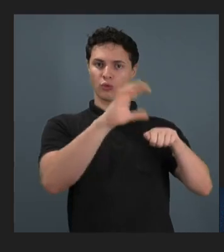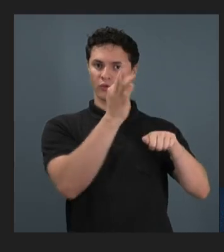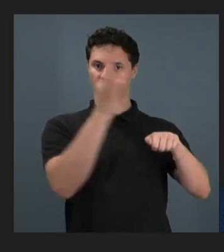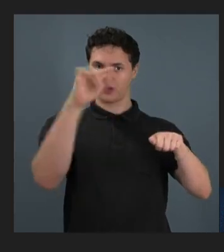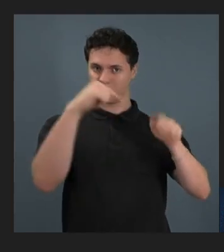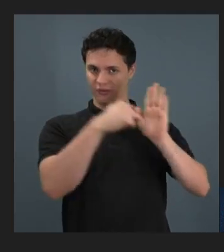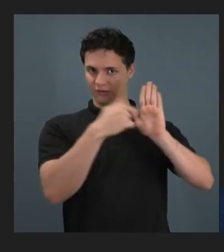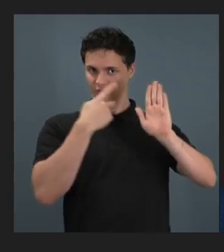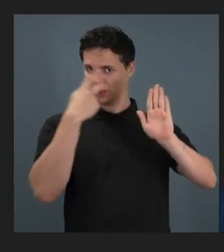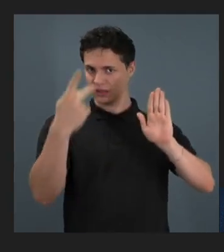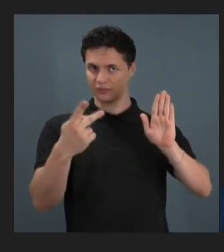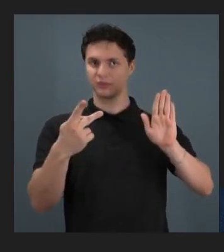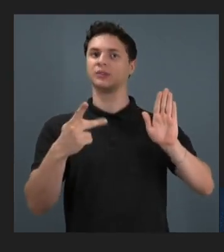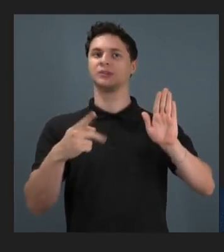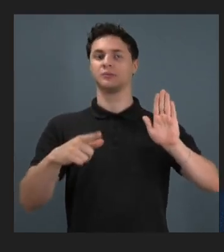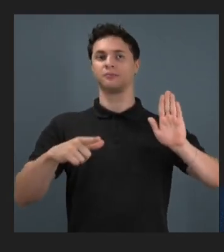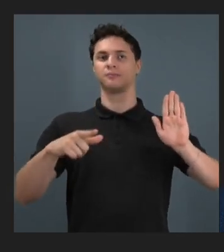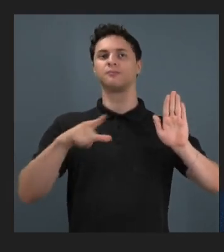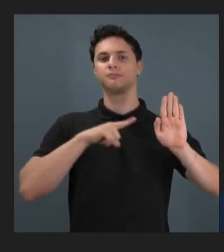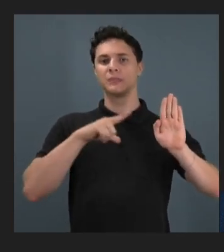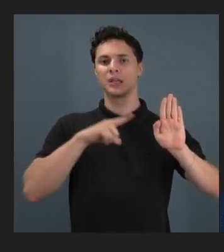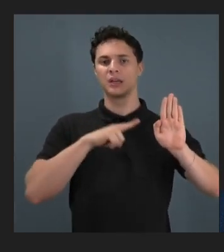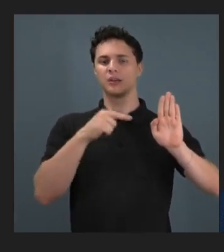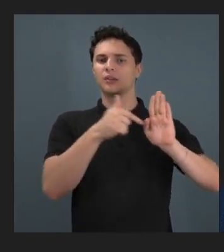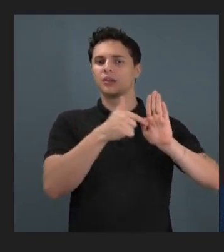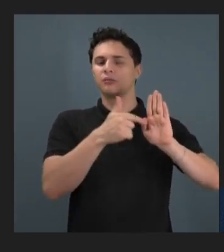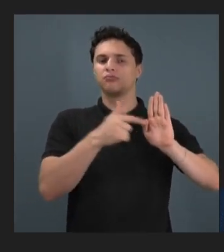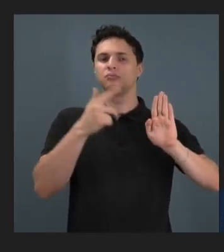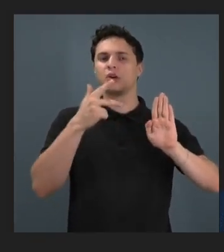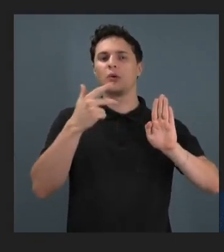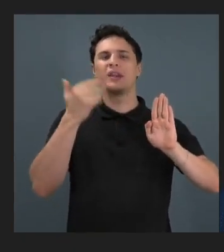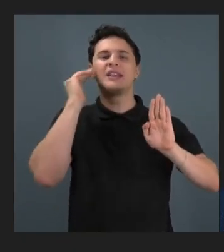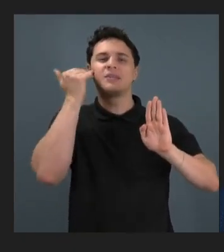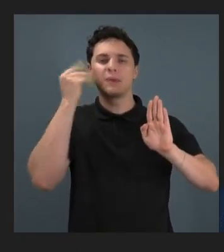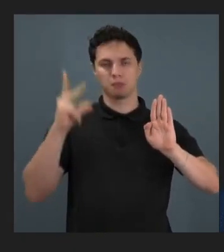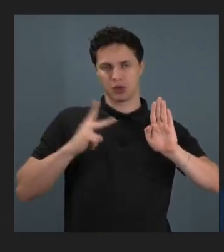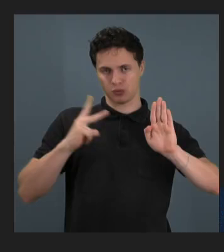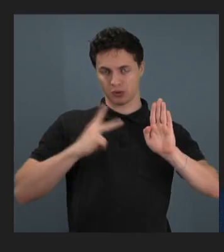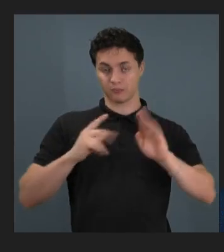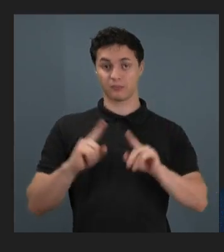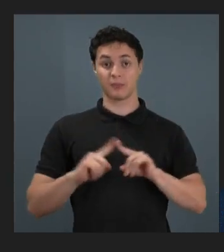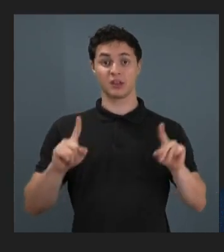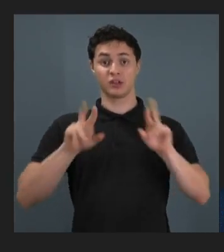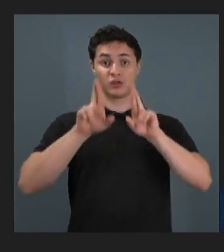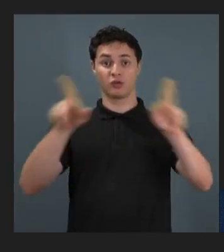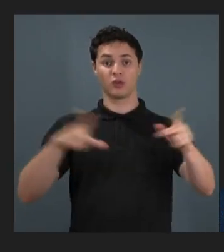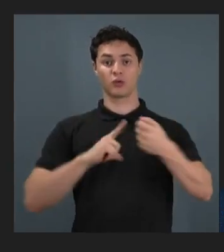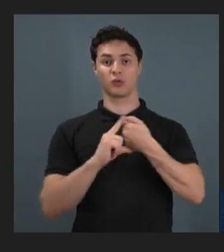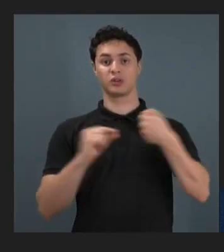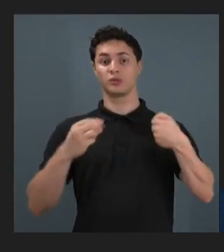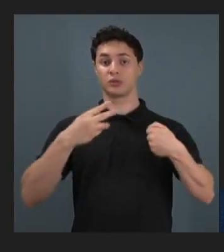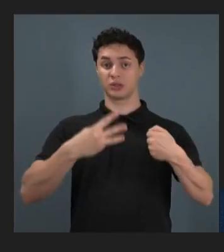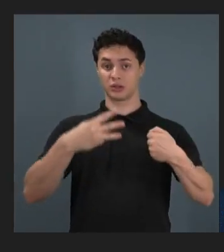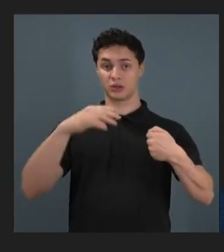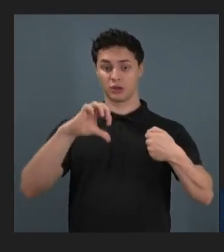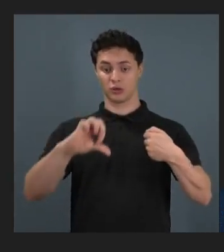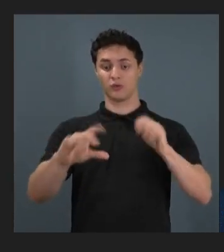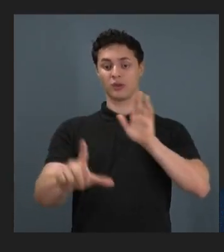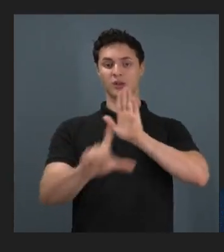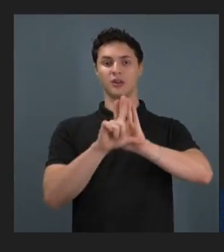tem um certo grau de subjetividade. Muito diferente é o artigo 39 da